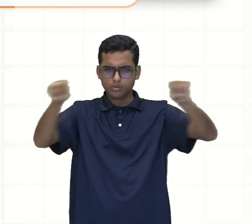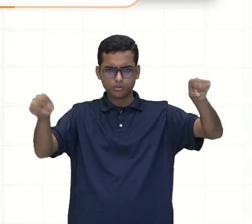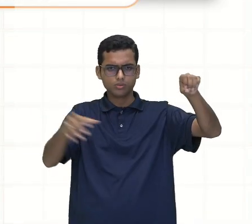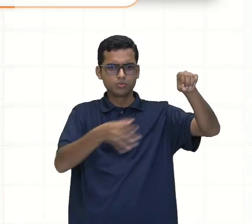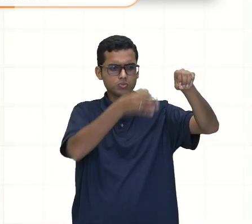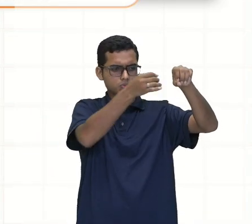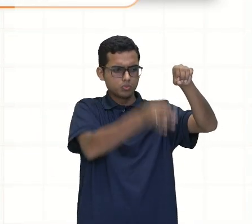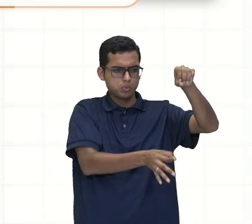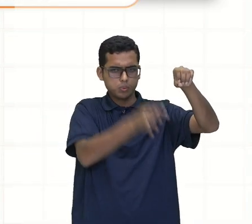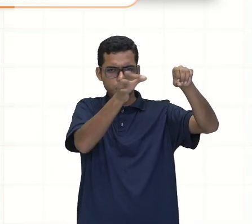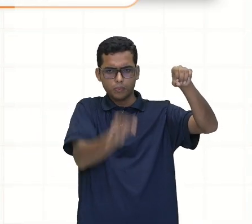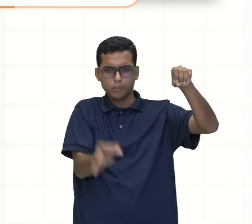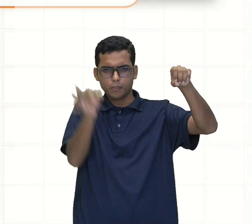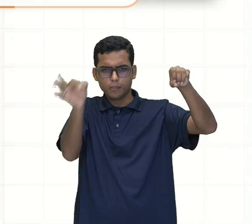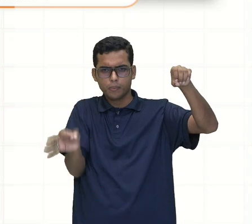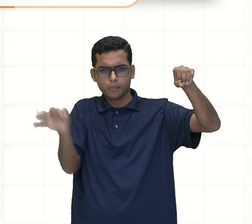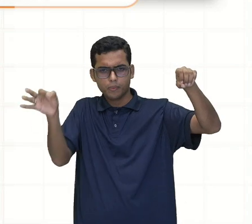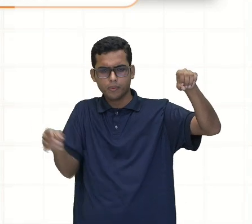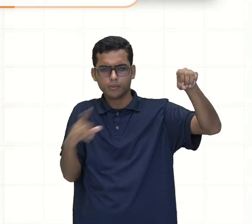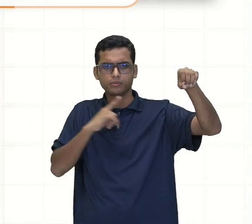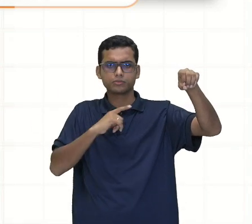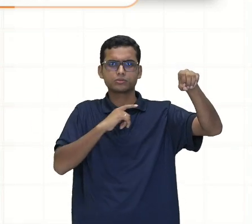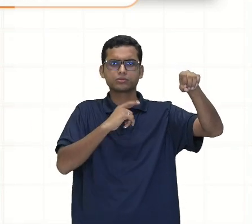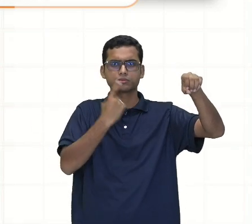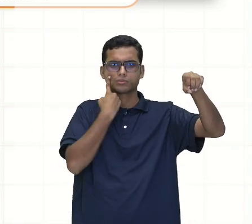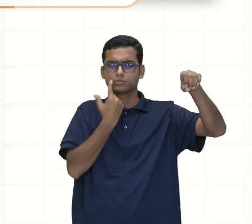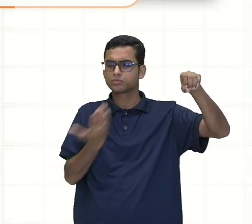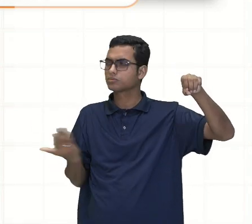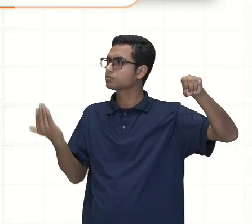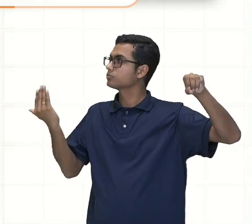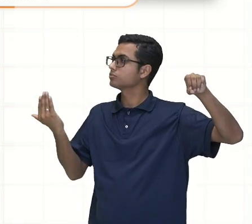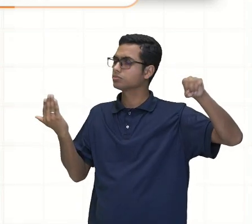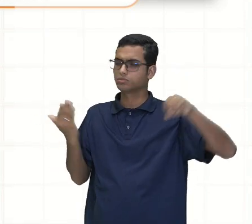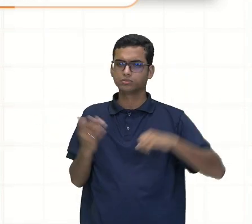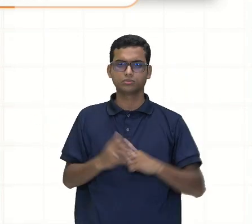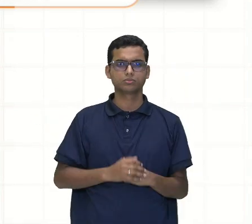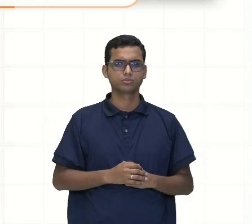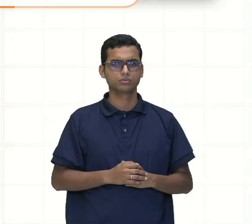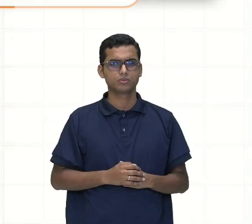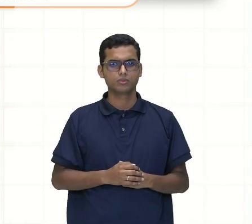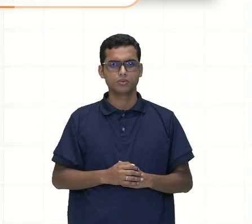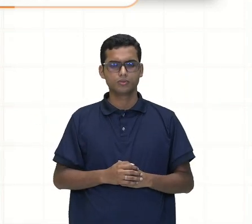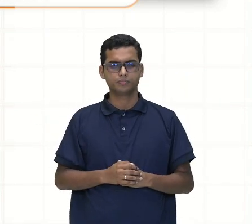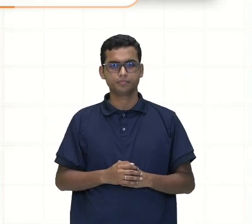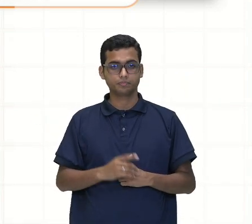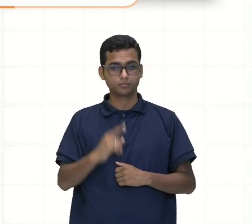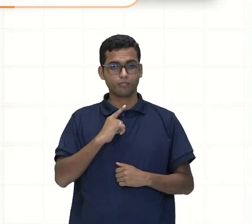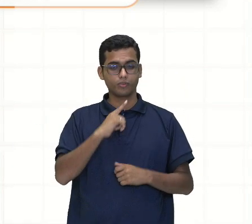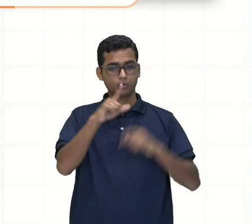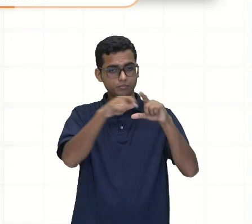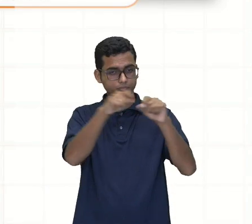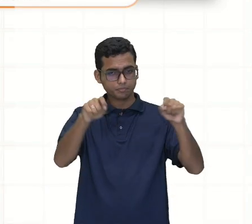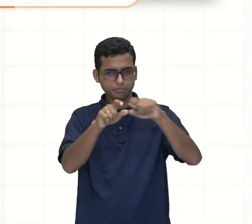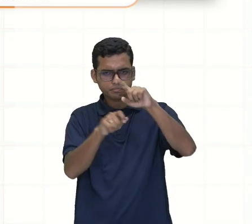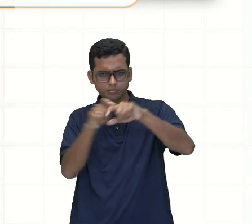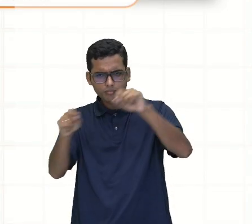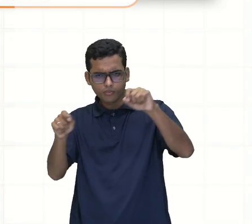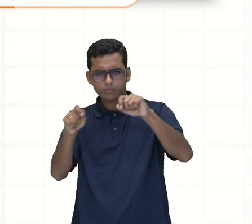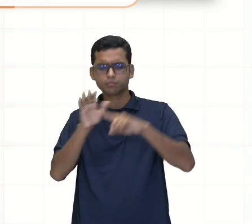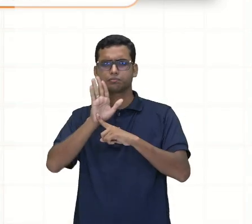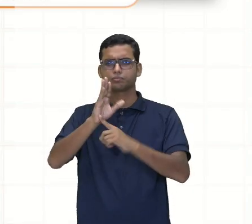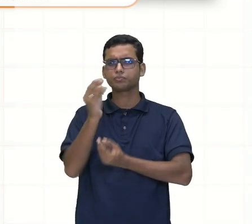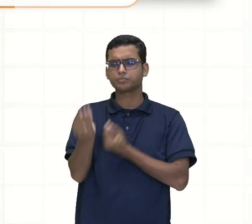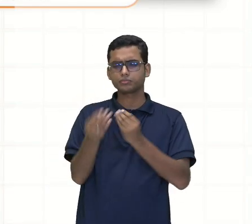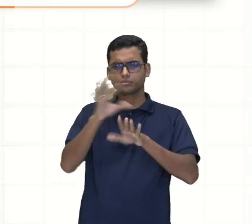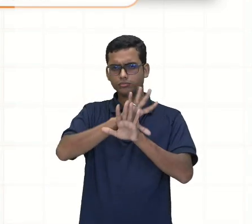corda só, né, uma corda mais grossa, e anexada a ela temos várias outras cordas, que elas podem simbolizar